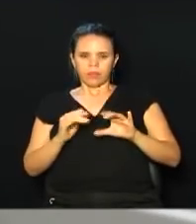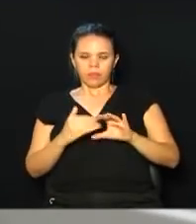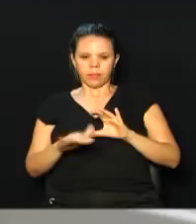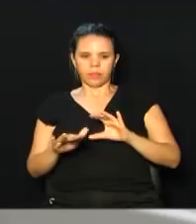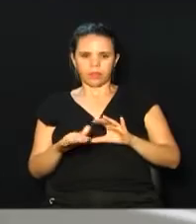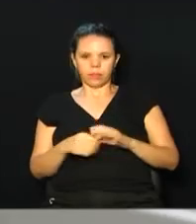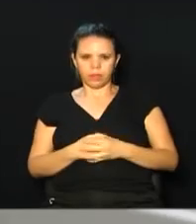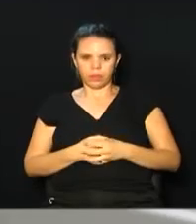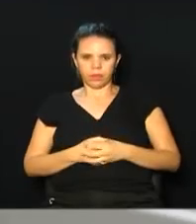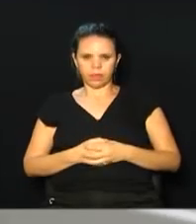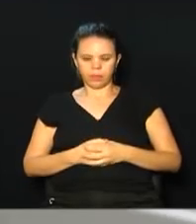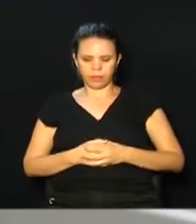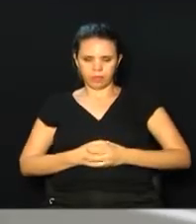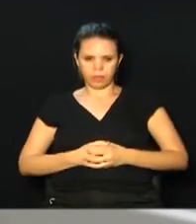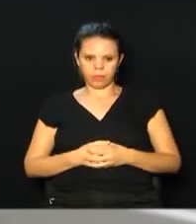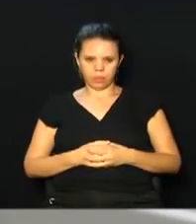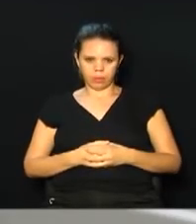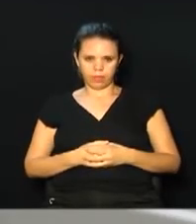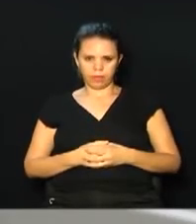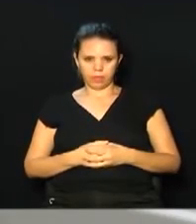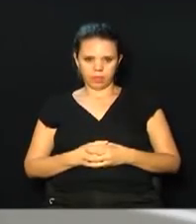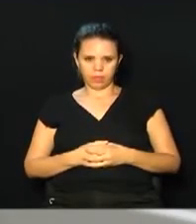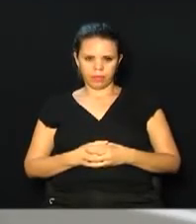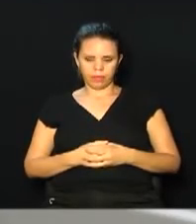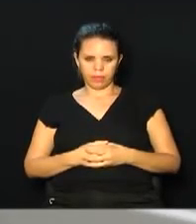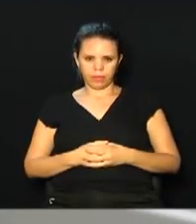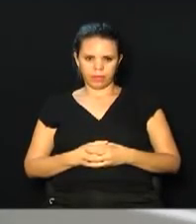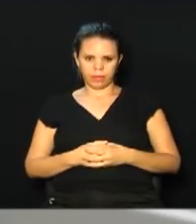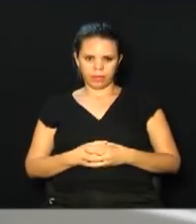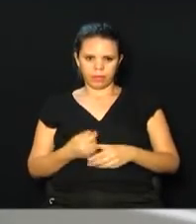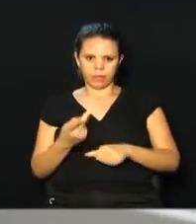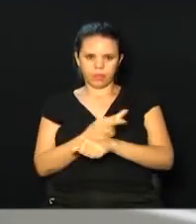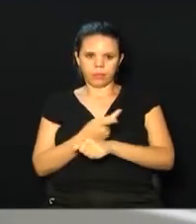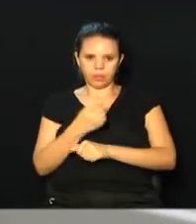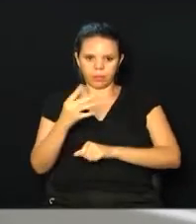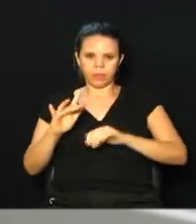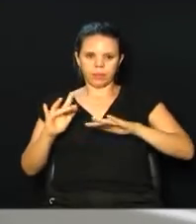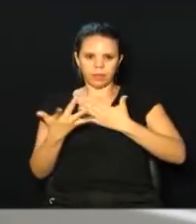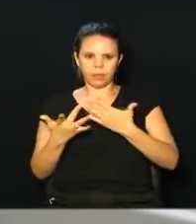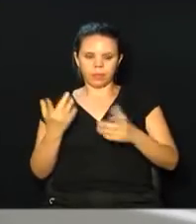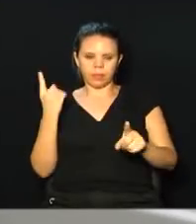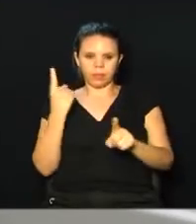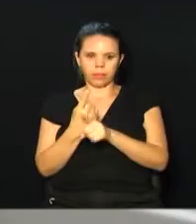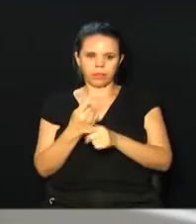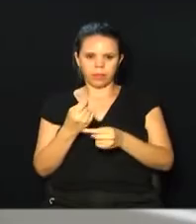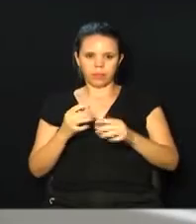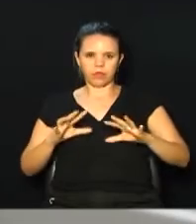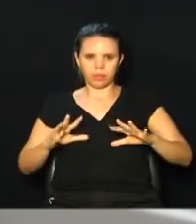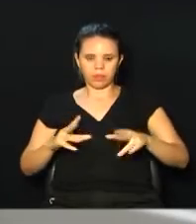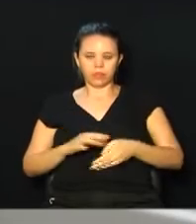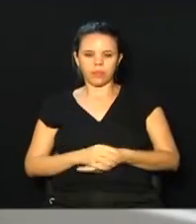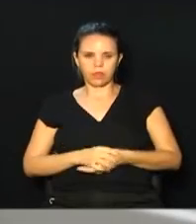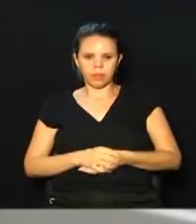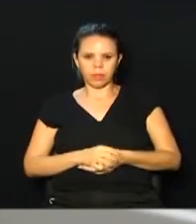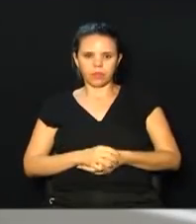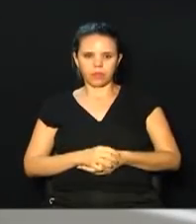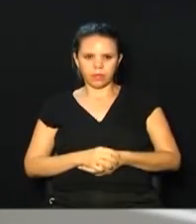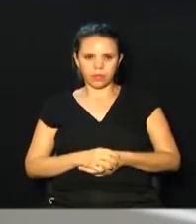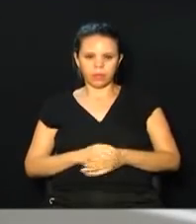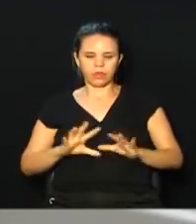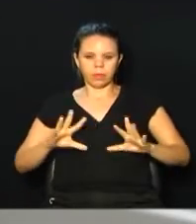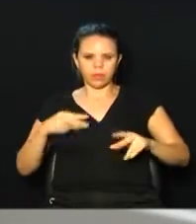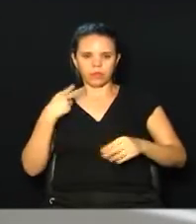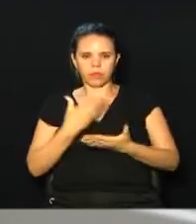para que você possa enviar também à Câmara. E se você procurar nas redes sociais, a gente tem, eu digo que 100%